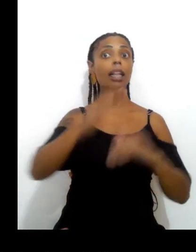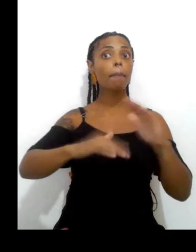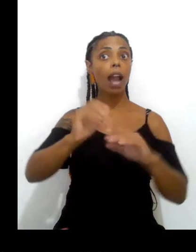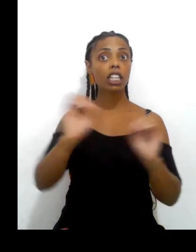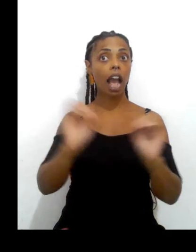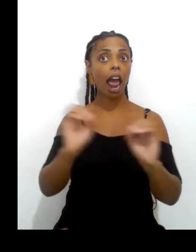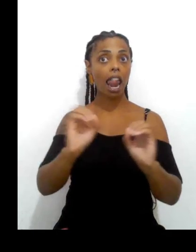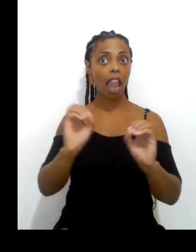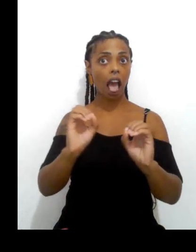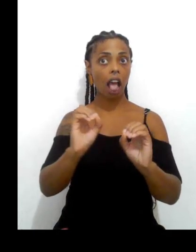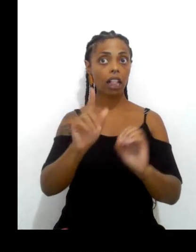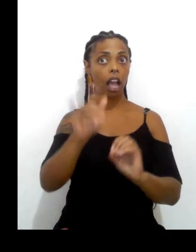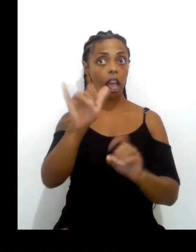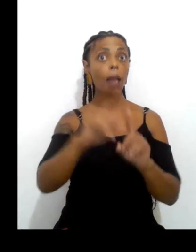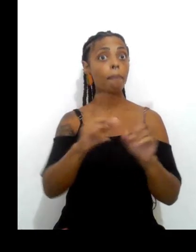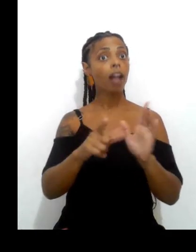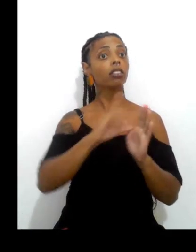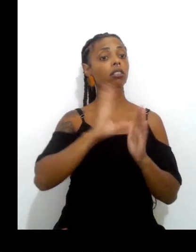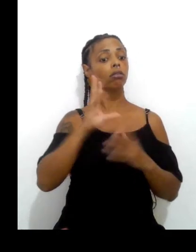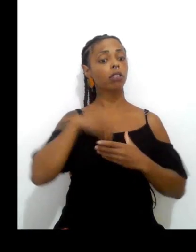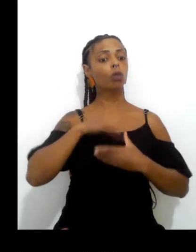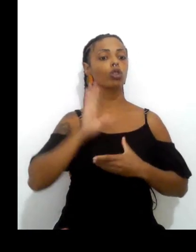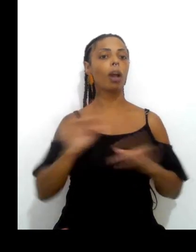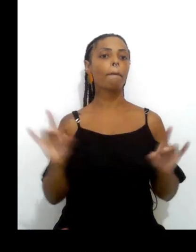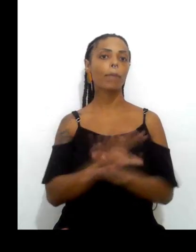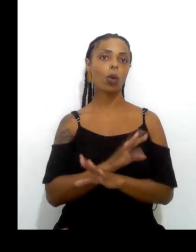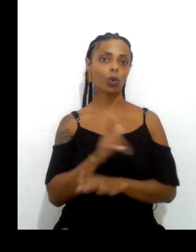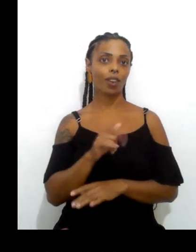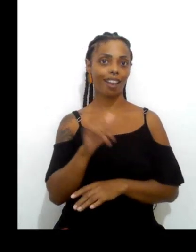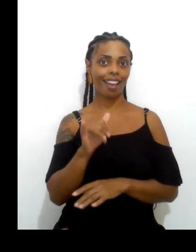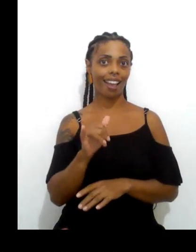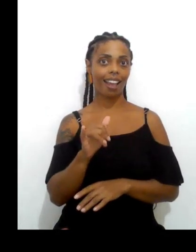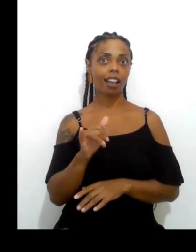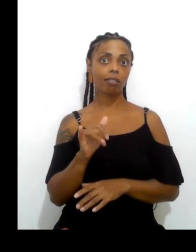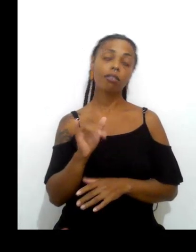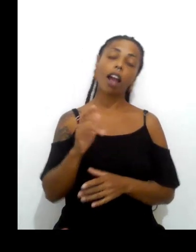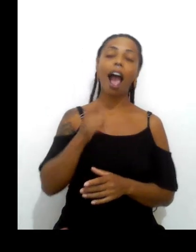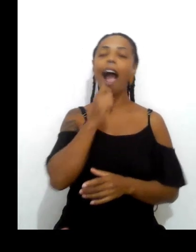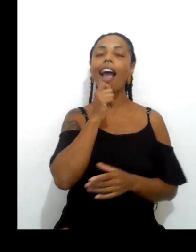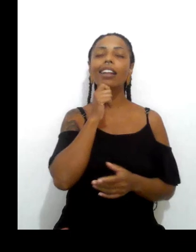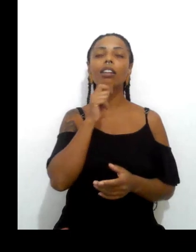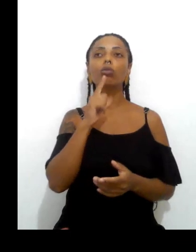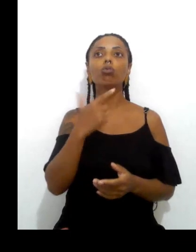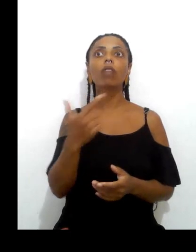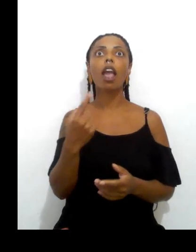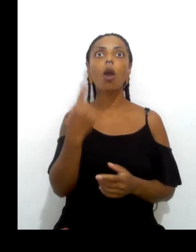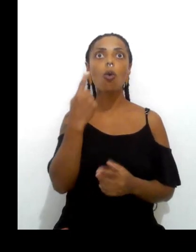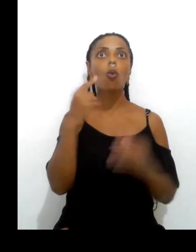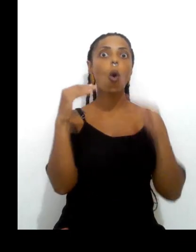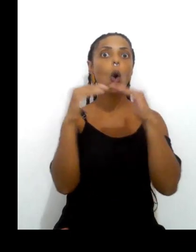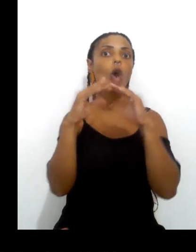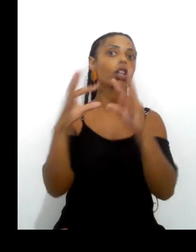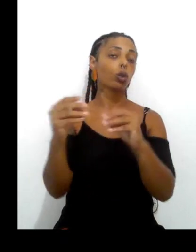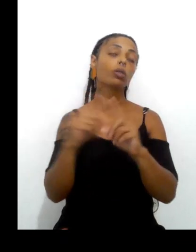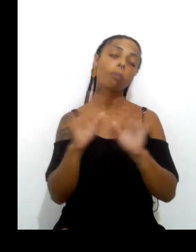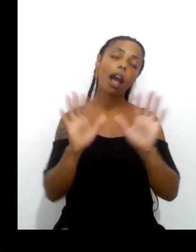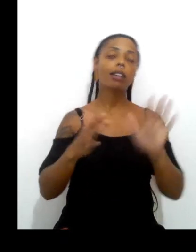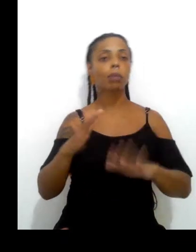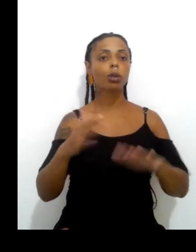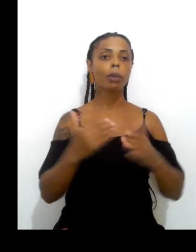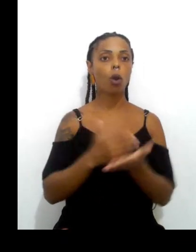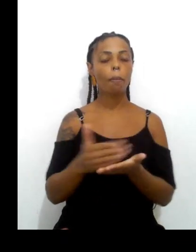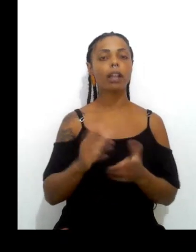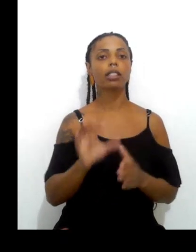não havia um acordo naquele ponto os reformadores abriram um espaço de